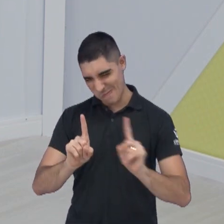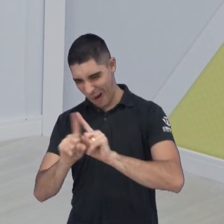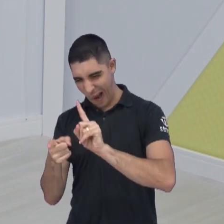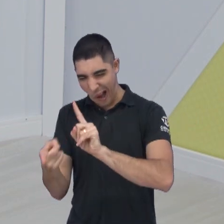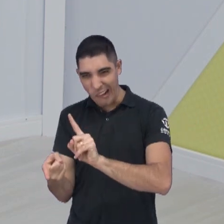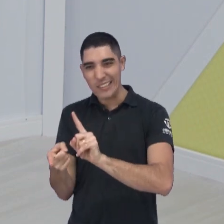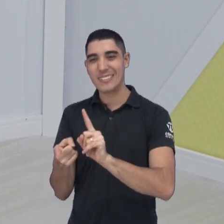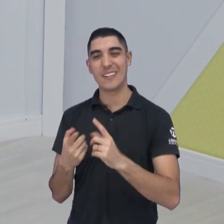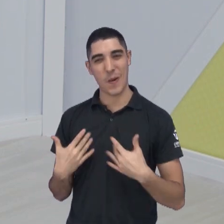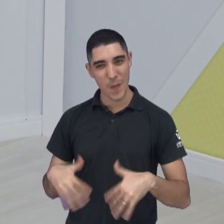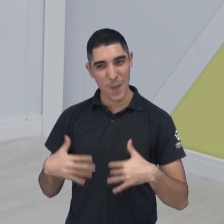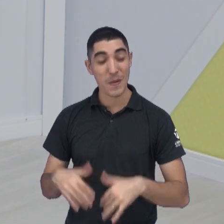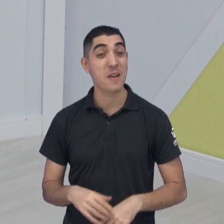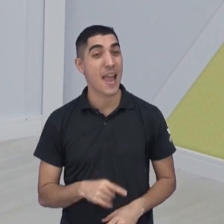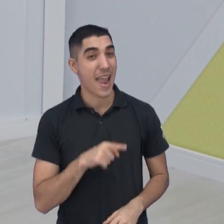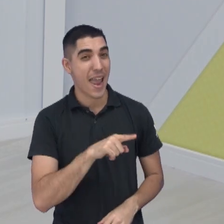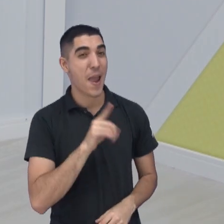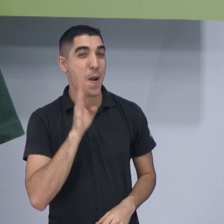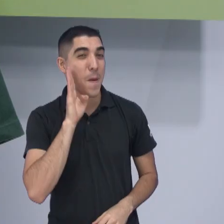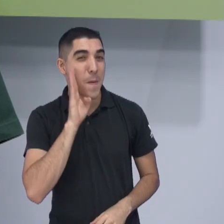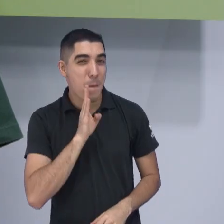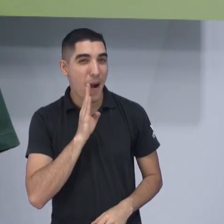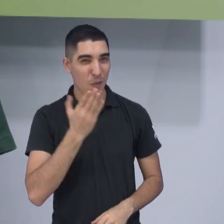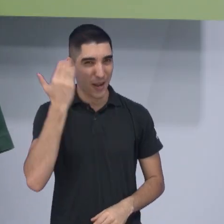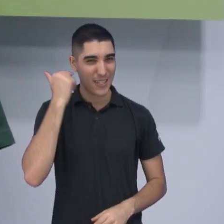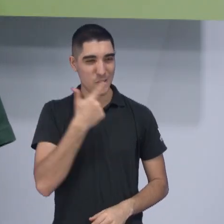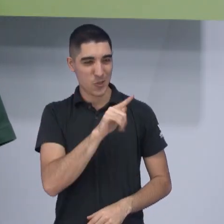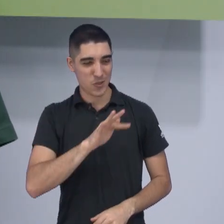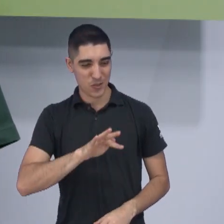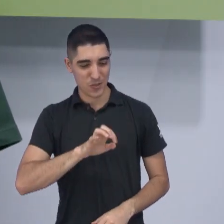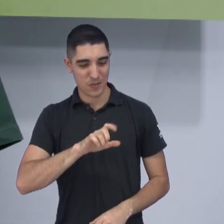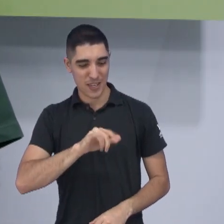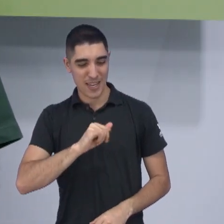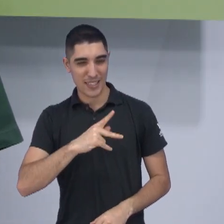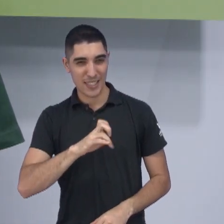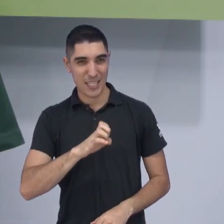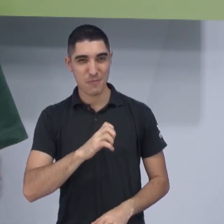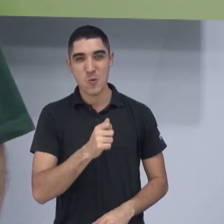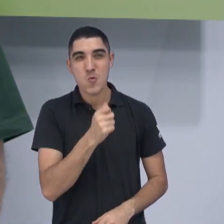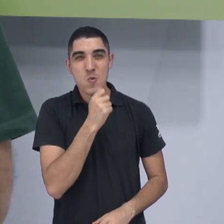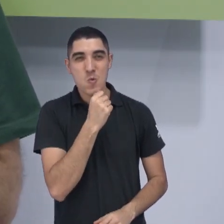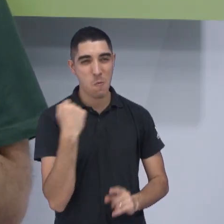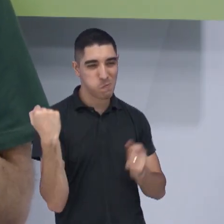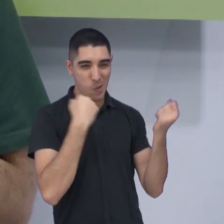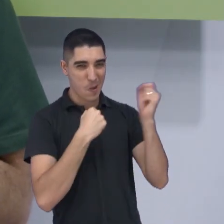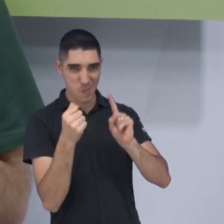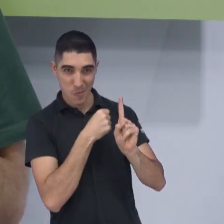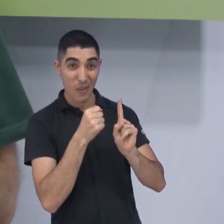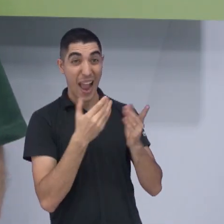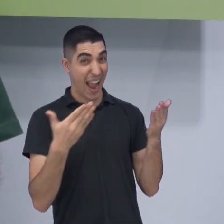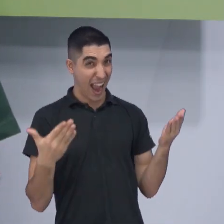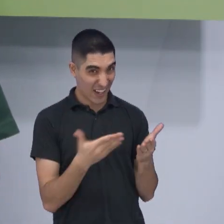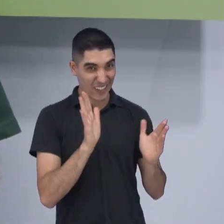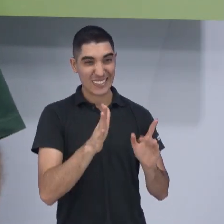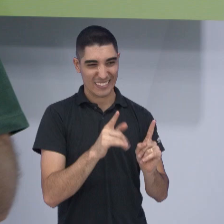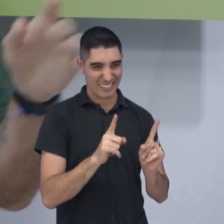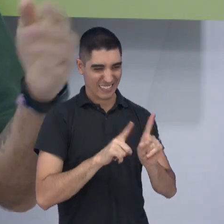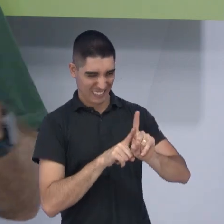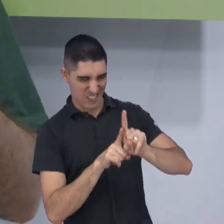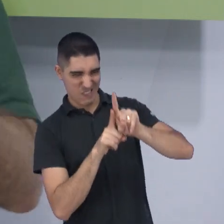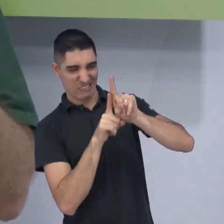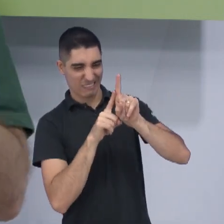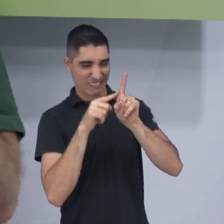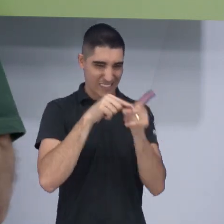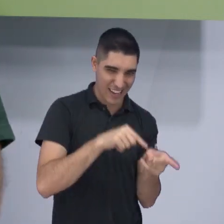coisa, hein, Brunão? Se o Paulo escapou do soco do Felipe Inácio na matéria de boxe, dessa vez ele não escapou. É bom que